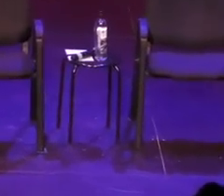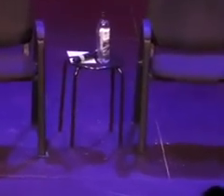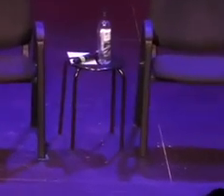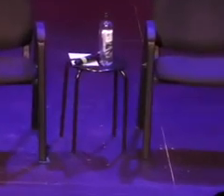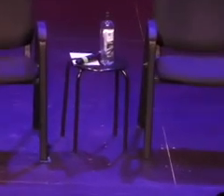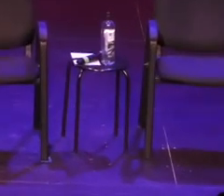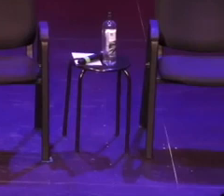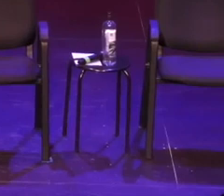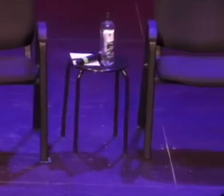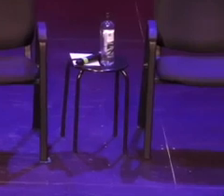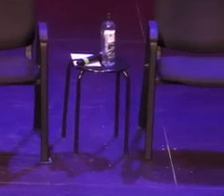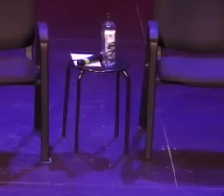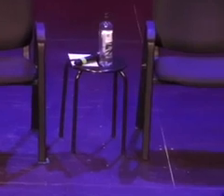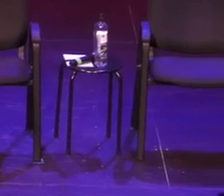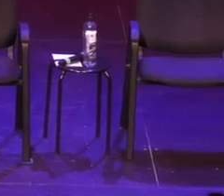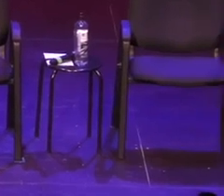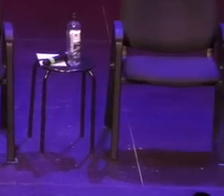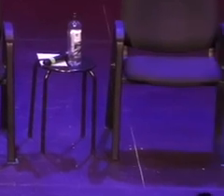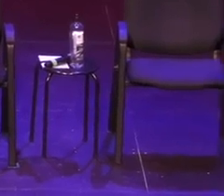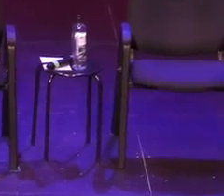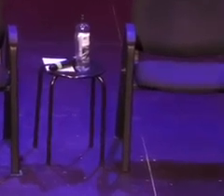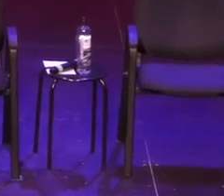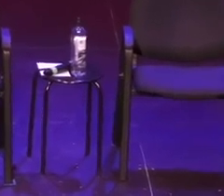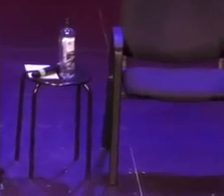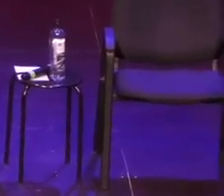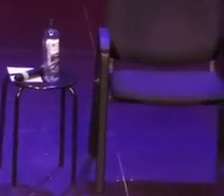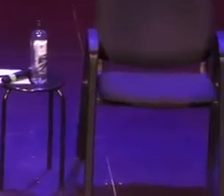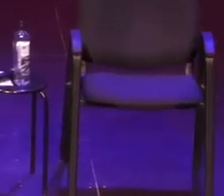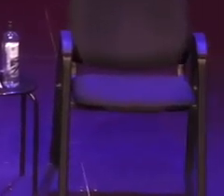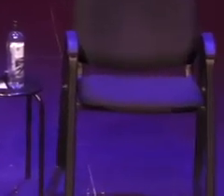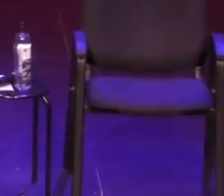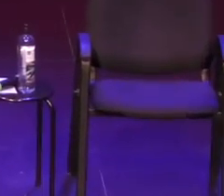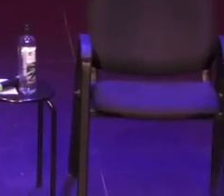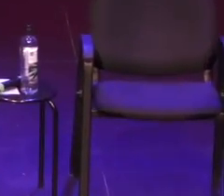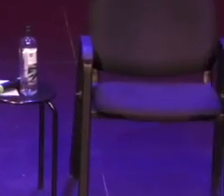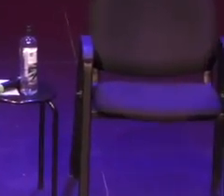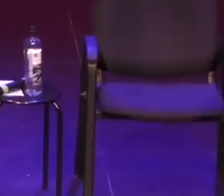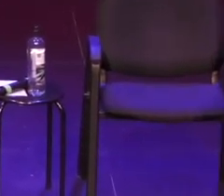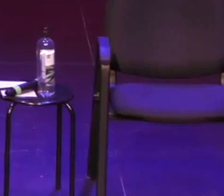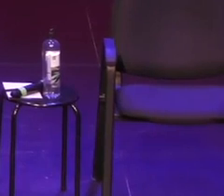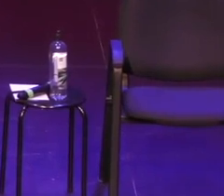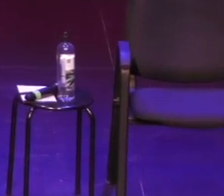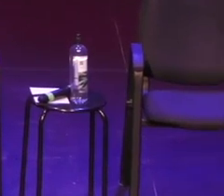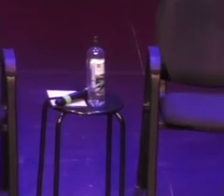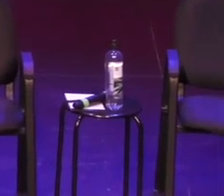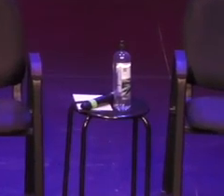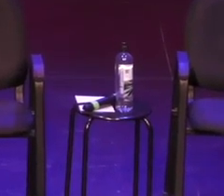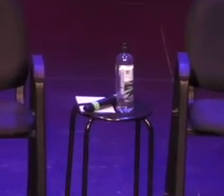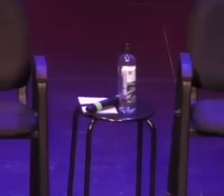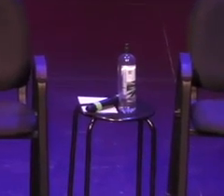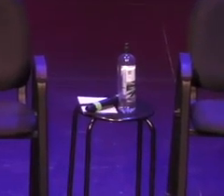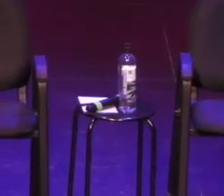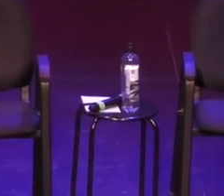Verde. All right, I want everybody to put their hands together for me. When I give you the cue, you all are going to sing Cabo Verde. Can you handle that?